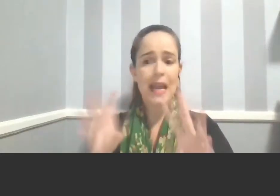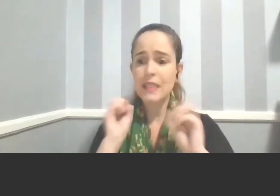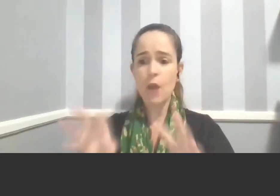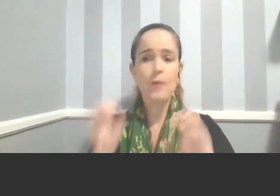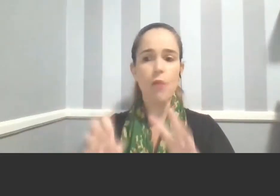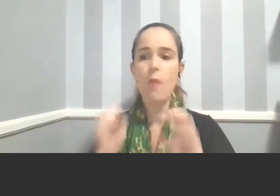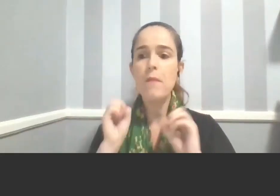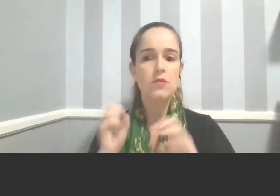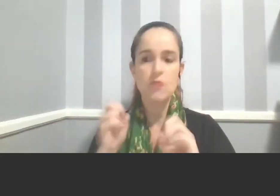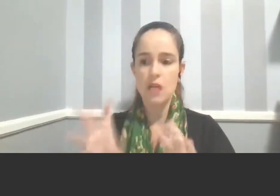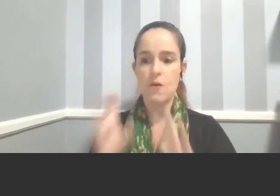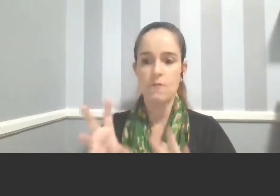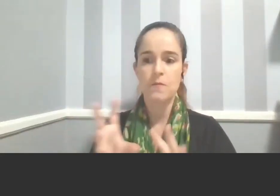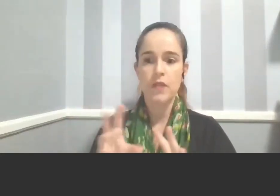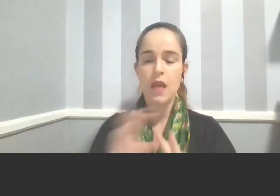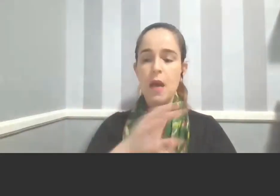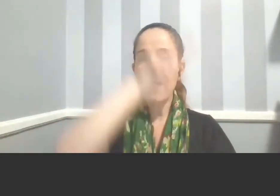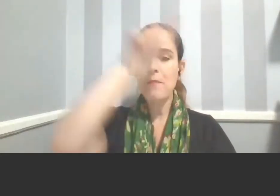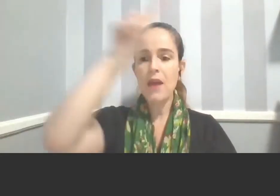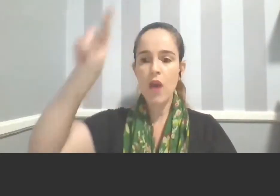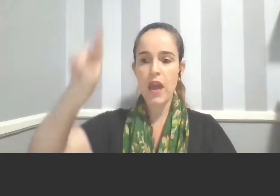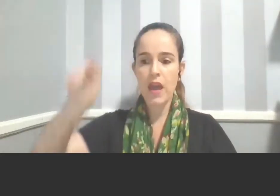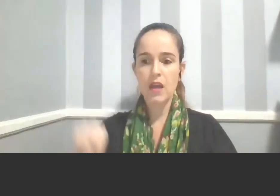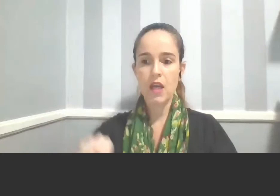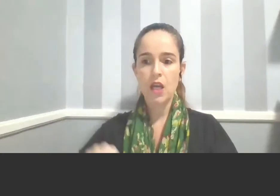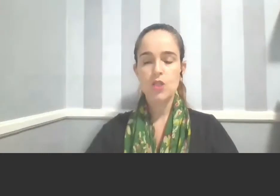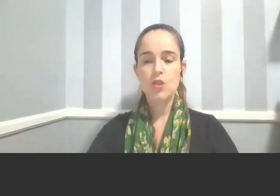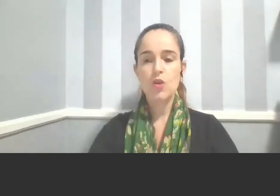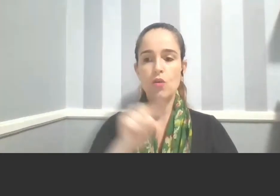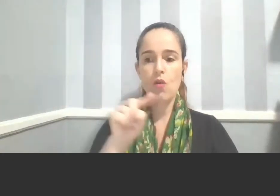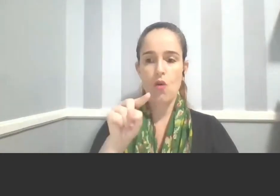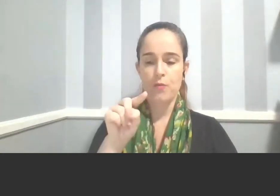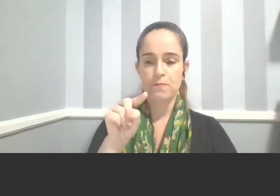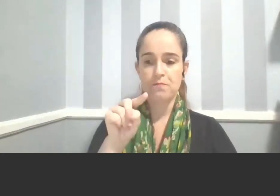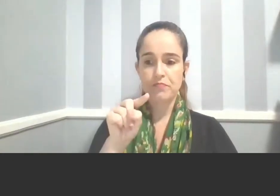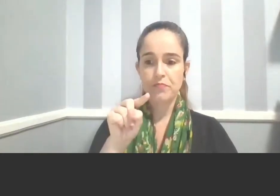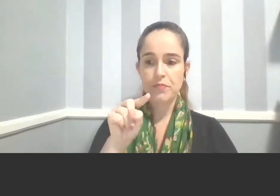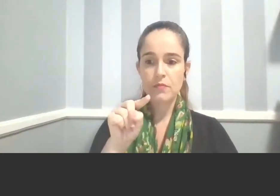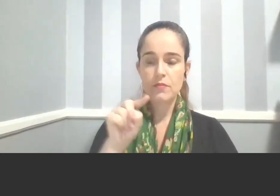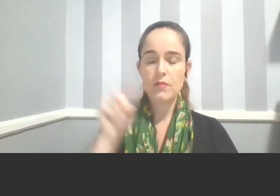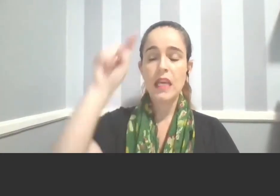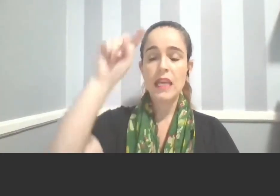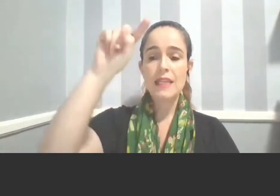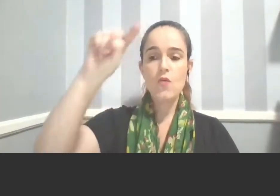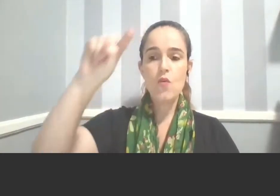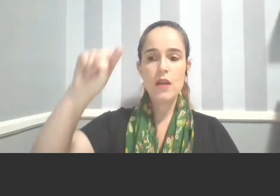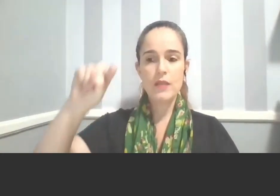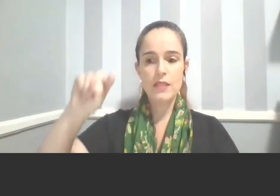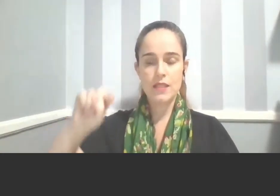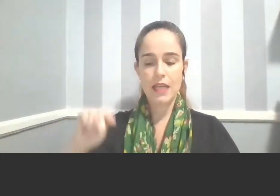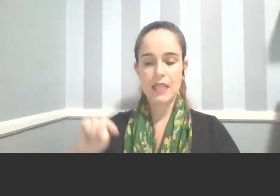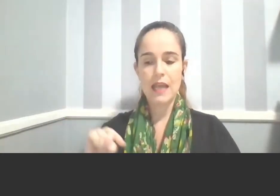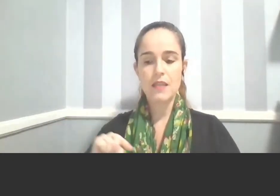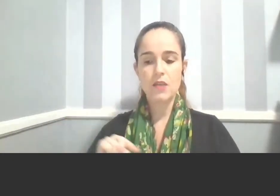Ele sai literalmente bombando do coração para percorrer todo o corpo. Então,